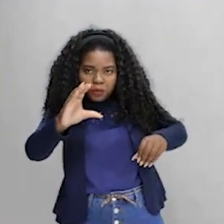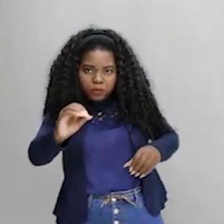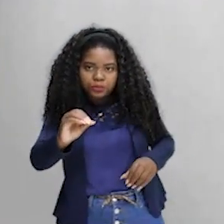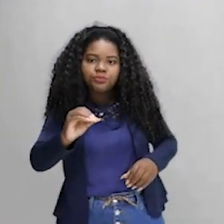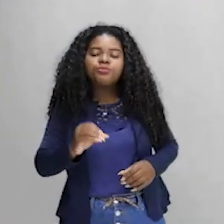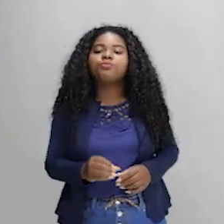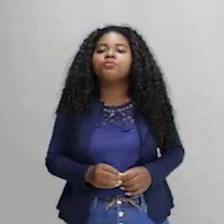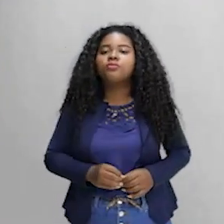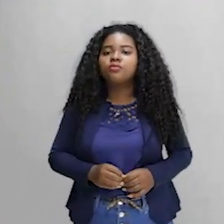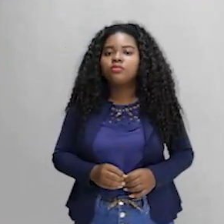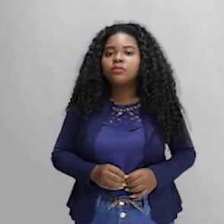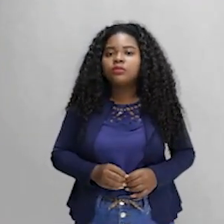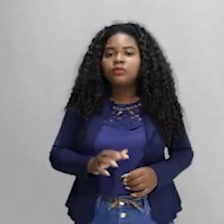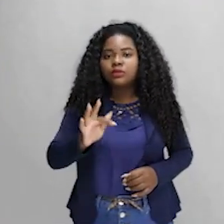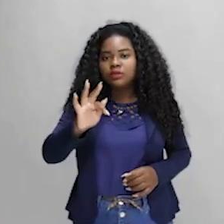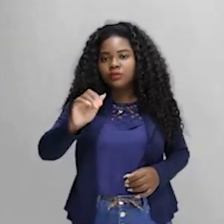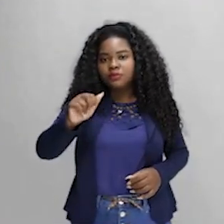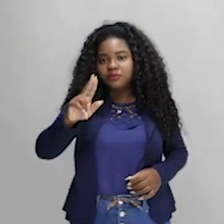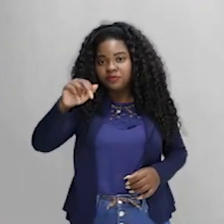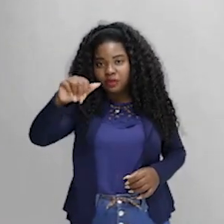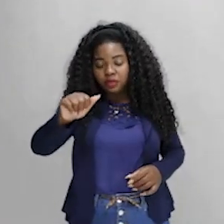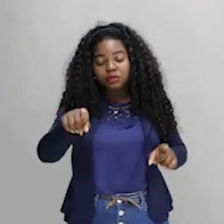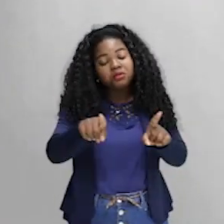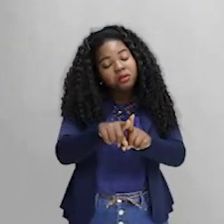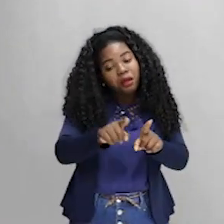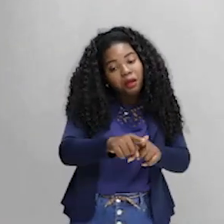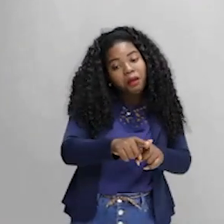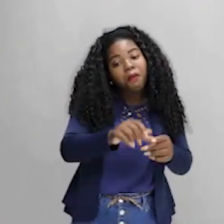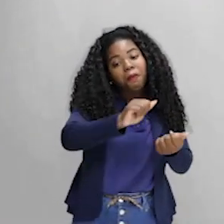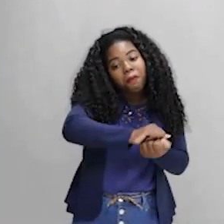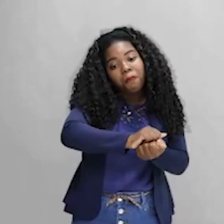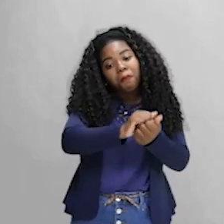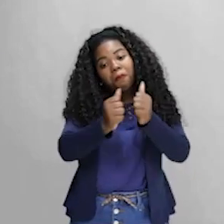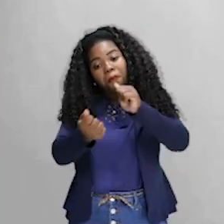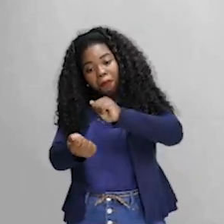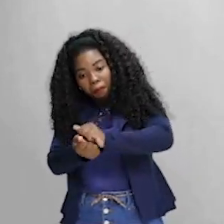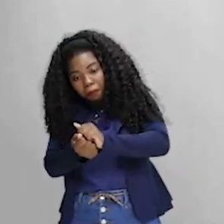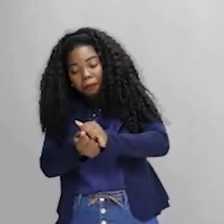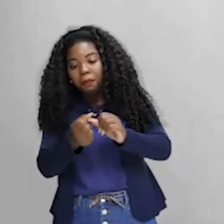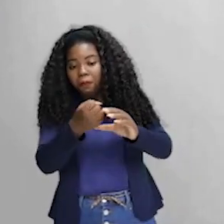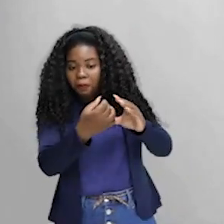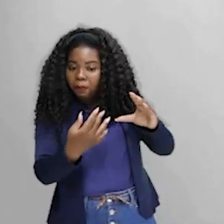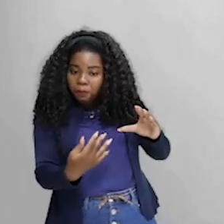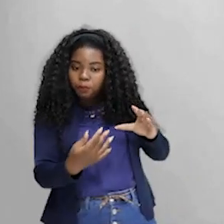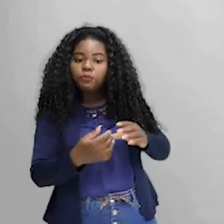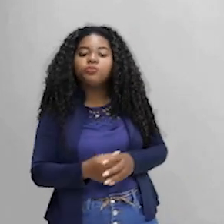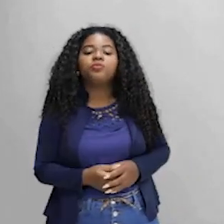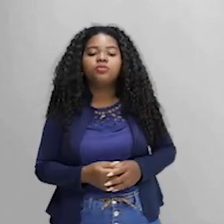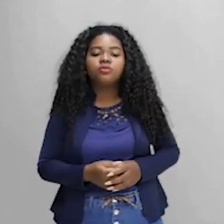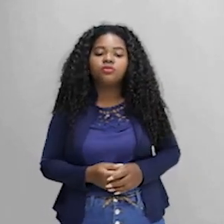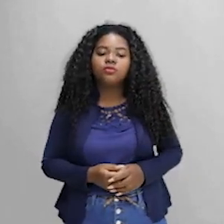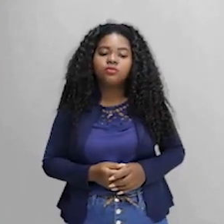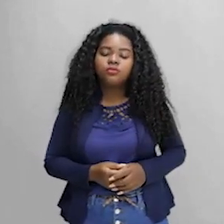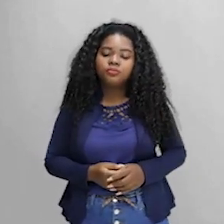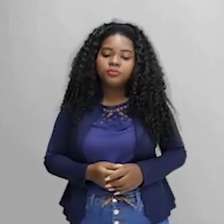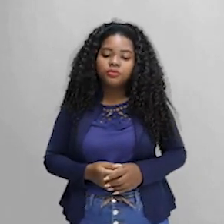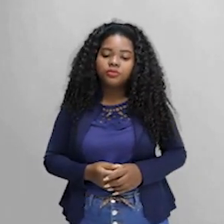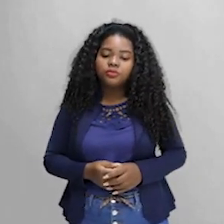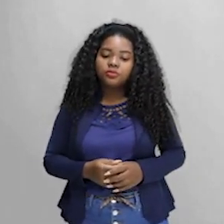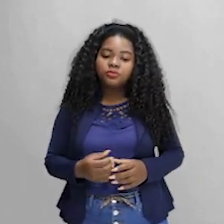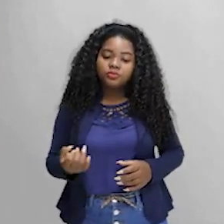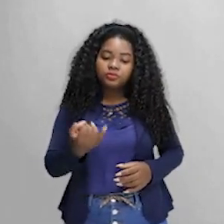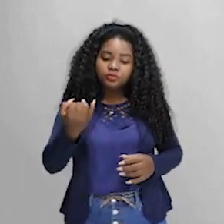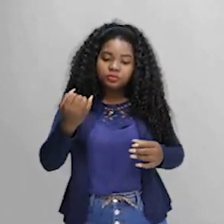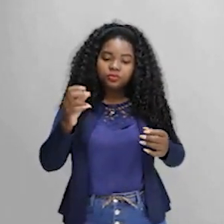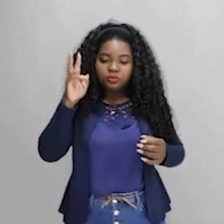dessa região, no caso da fauna, né, também vai ser adaptada a essas características. Uma questão importante, galera, é que existem